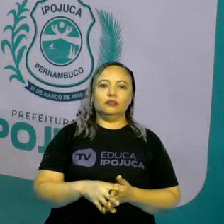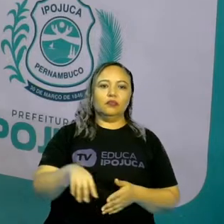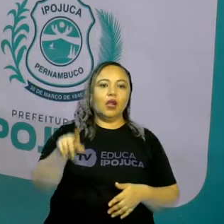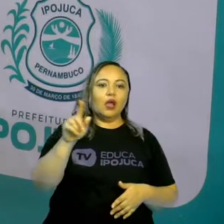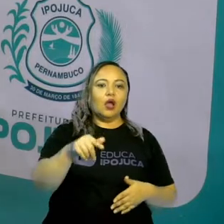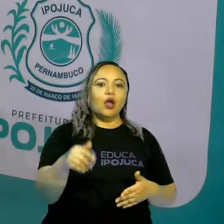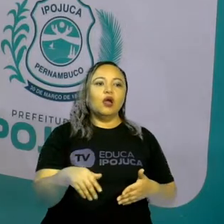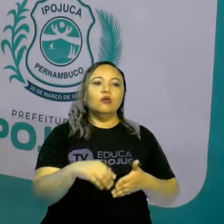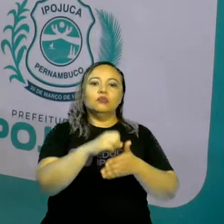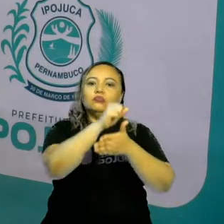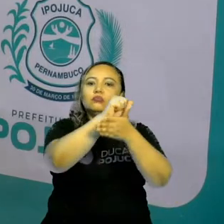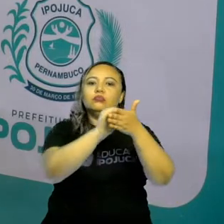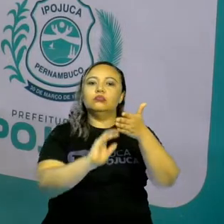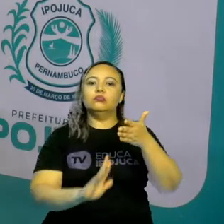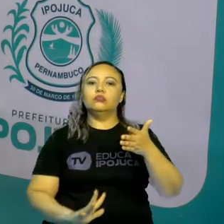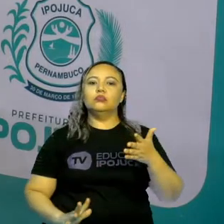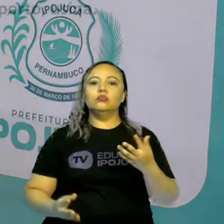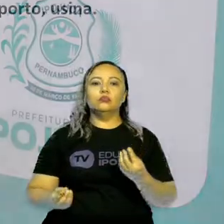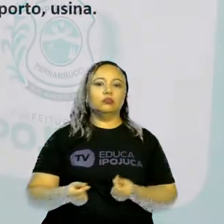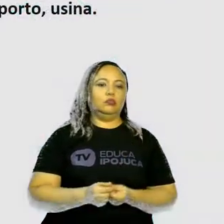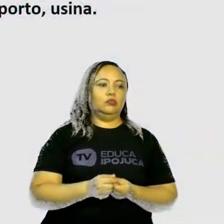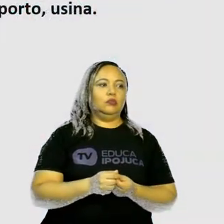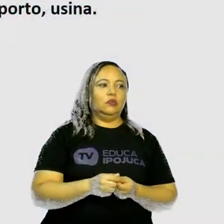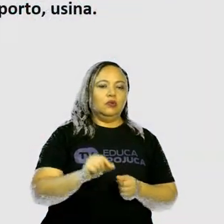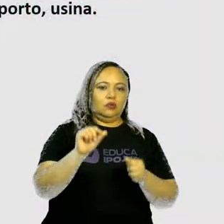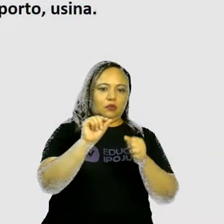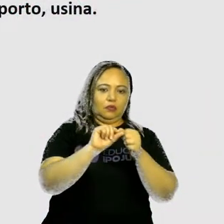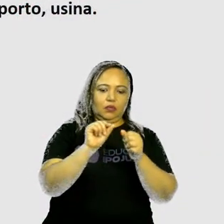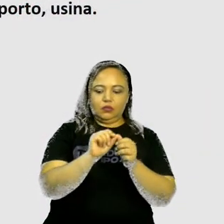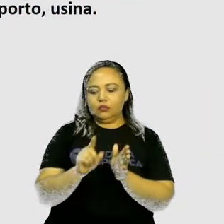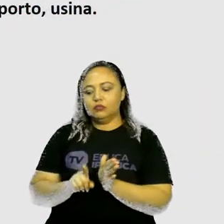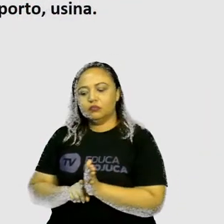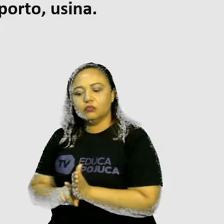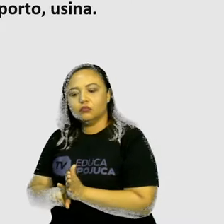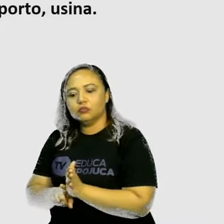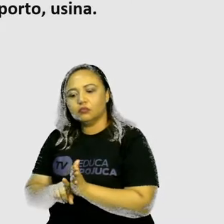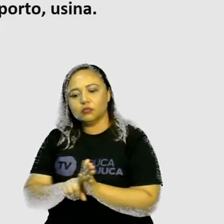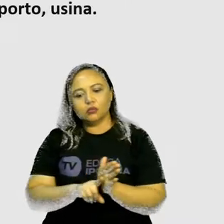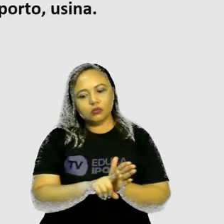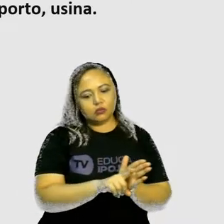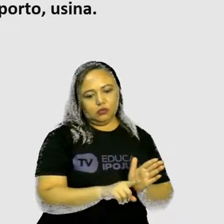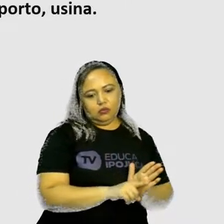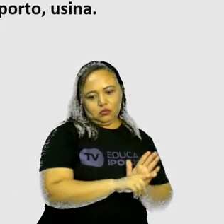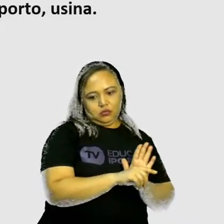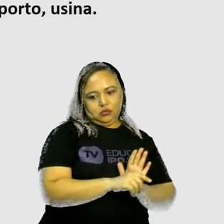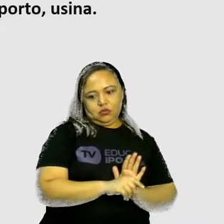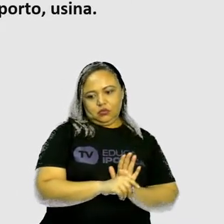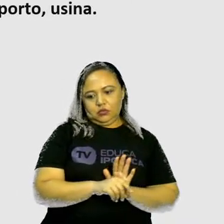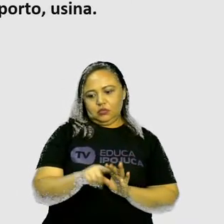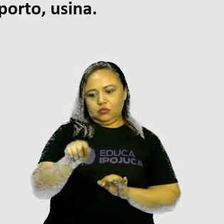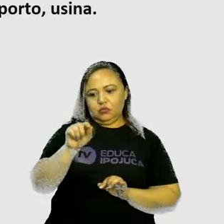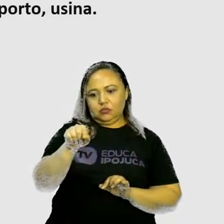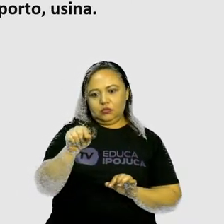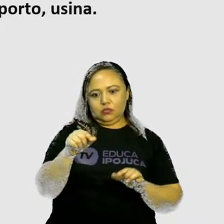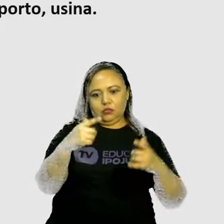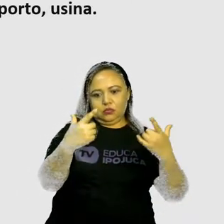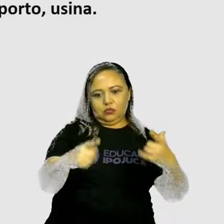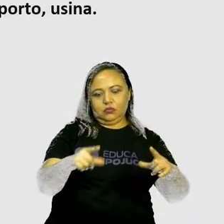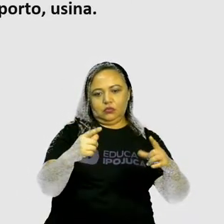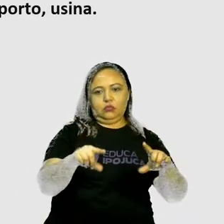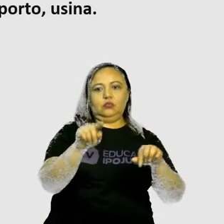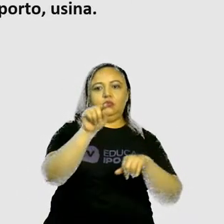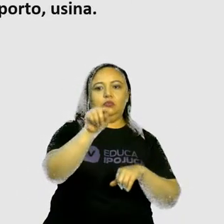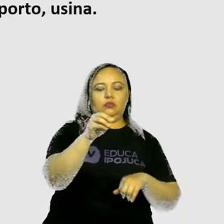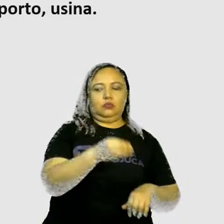E vamos à nossa atividade. Faça uma pesquisa sobre a localidade onde você mora. Ou